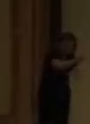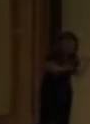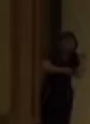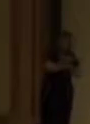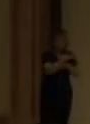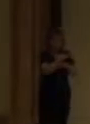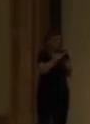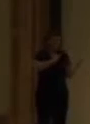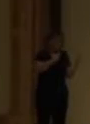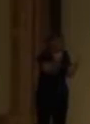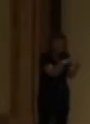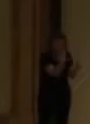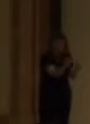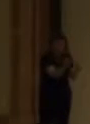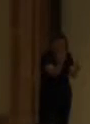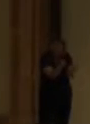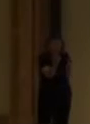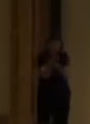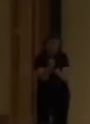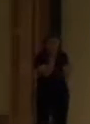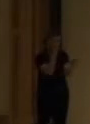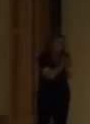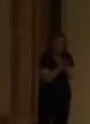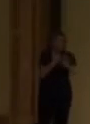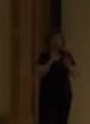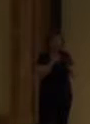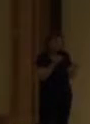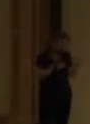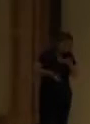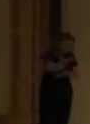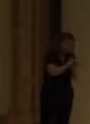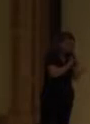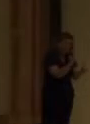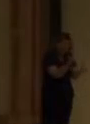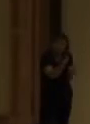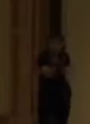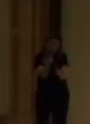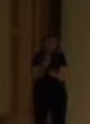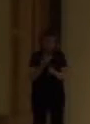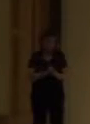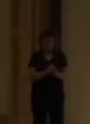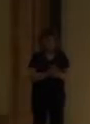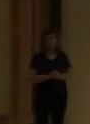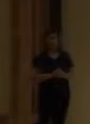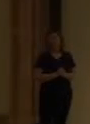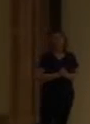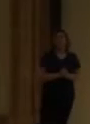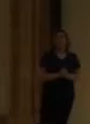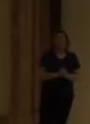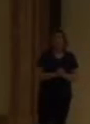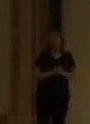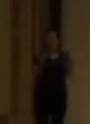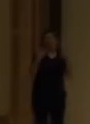dia. Os conflitos armados são também, infelizmente, outra